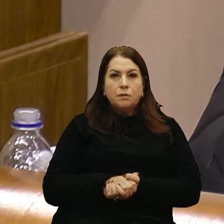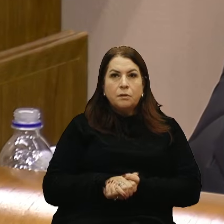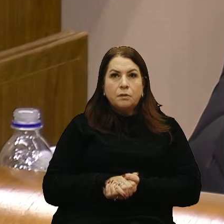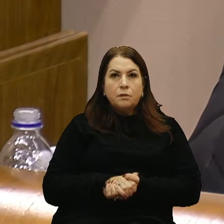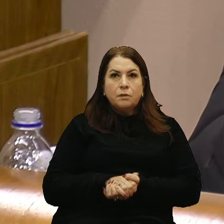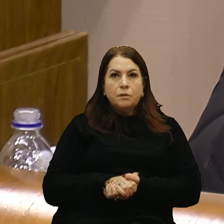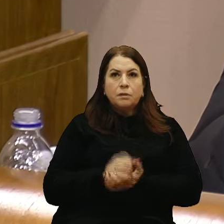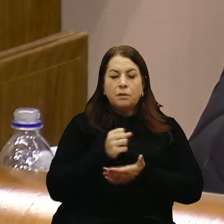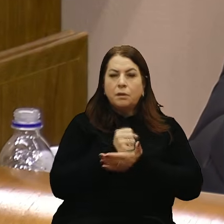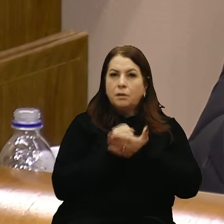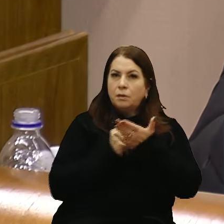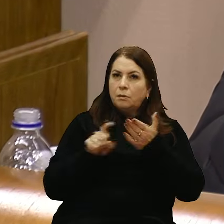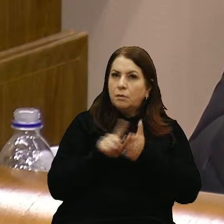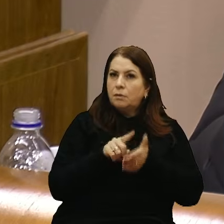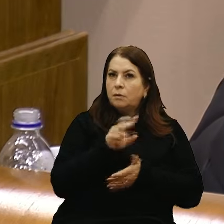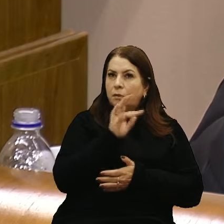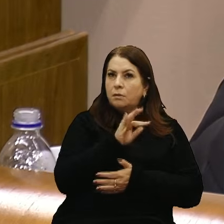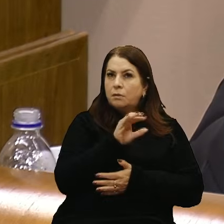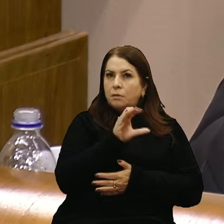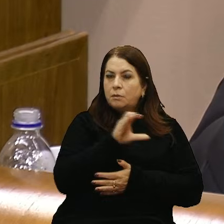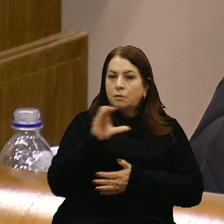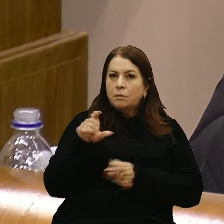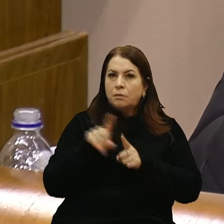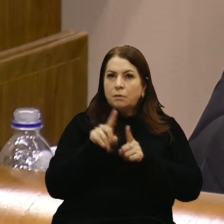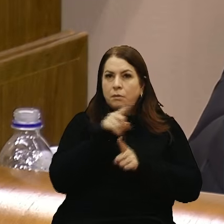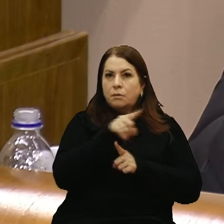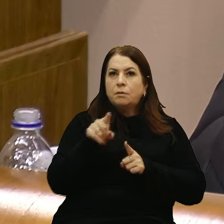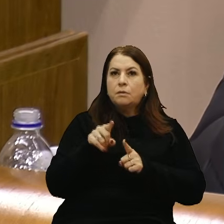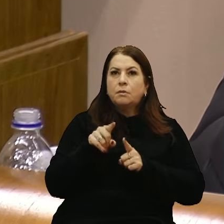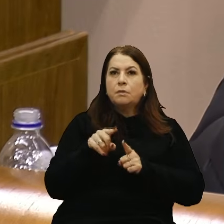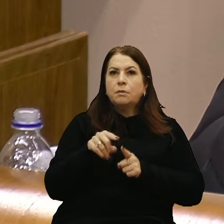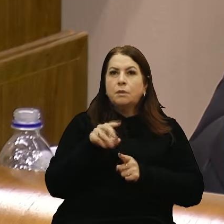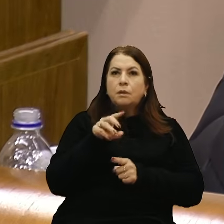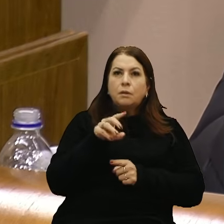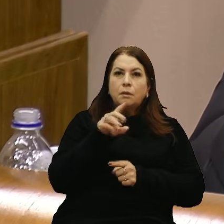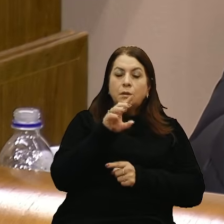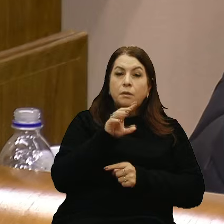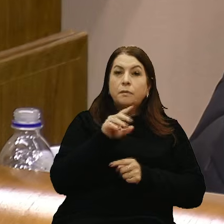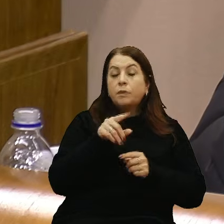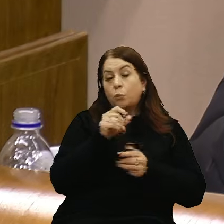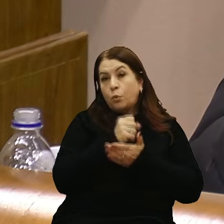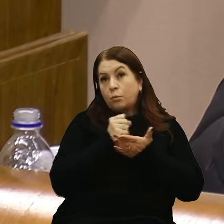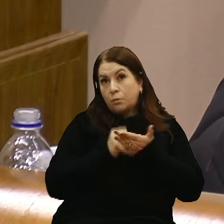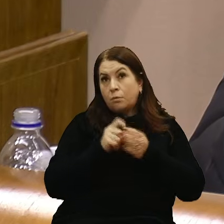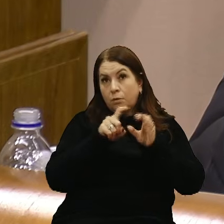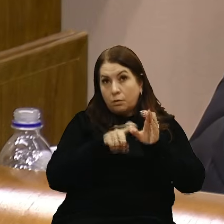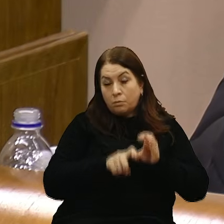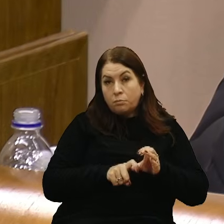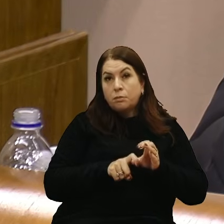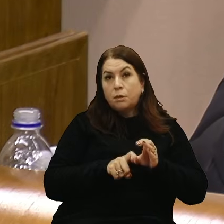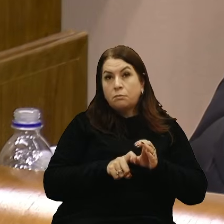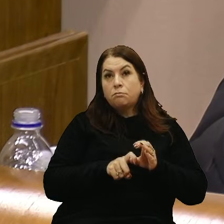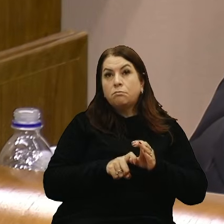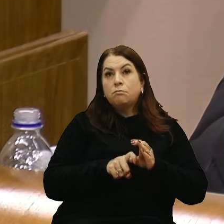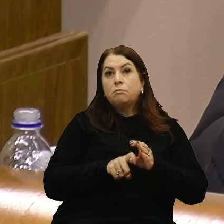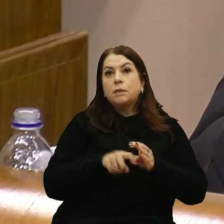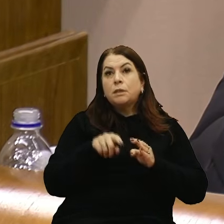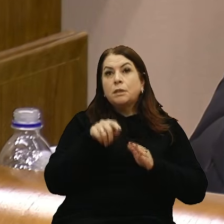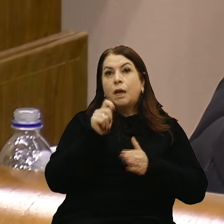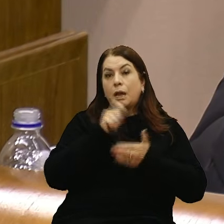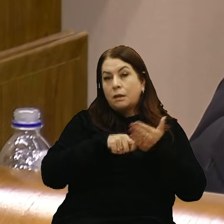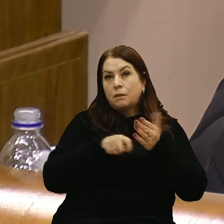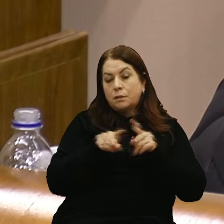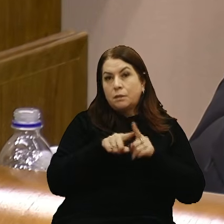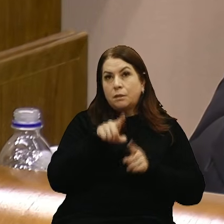Os contratos do DCC, realmente os contratos do DCC, nós dependemos da lista SINAP,